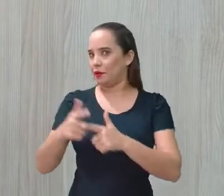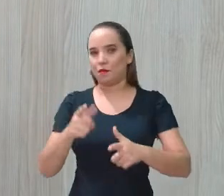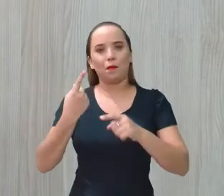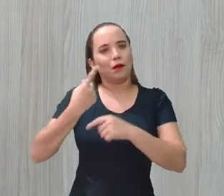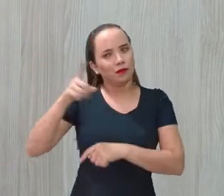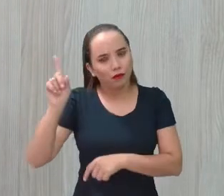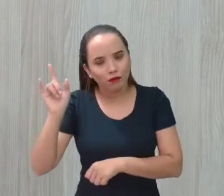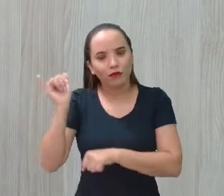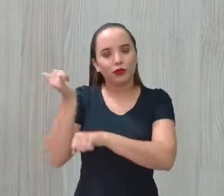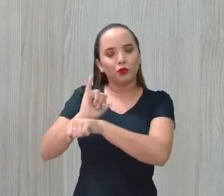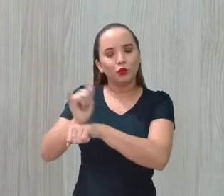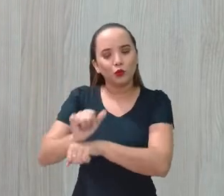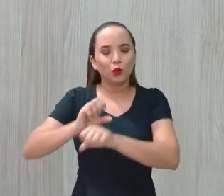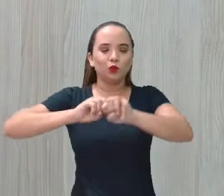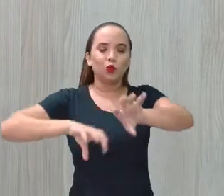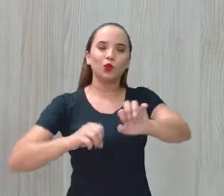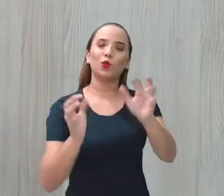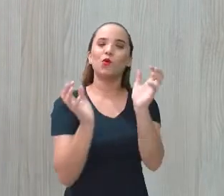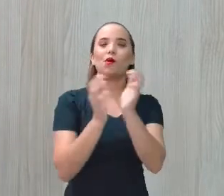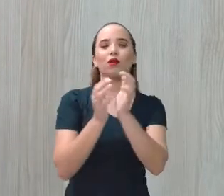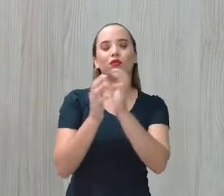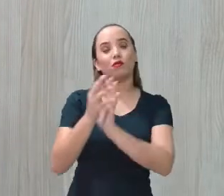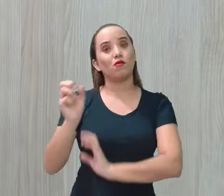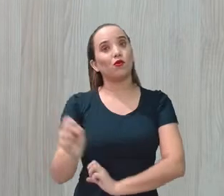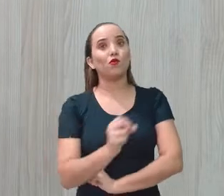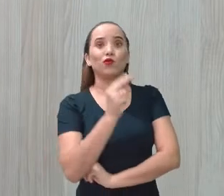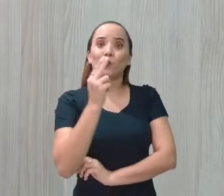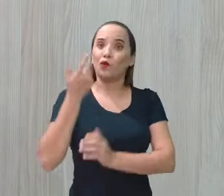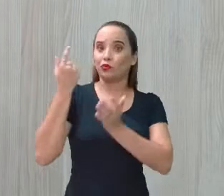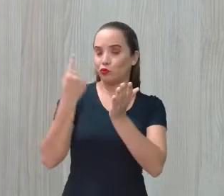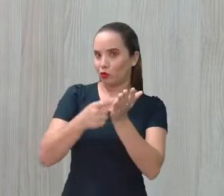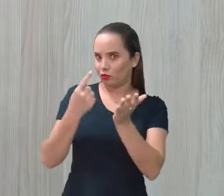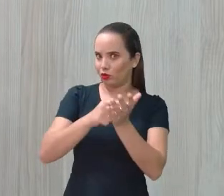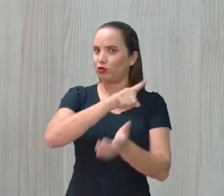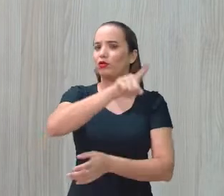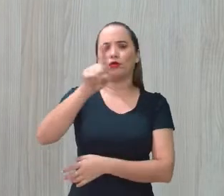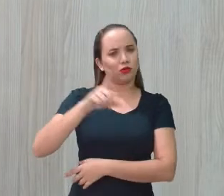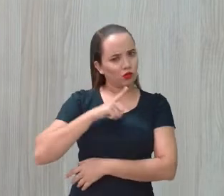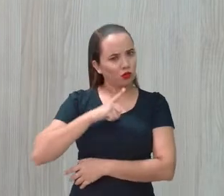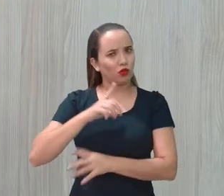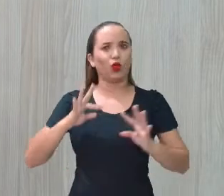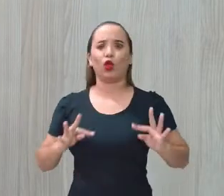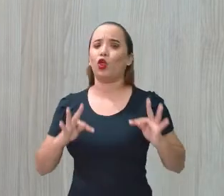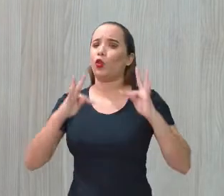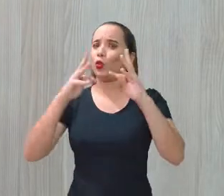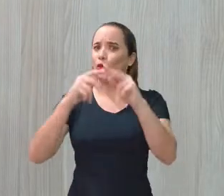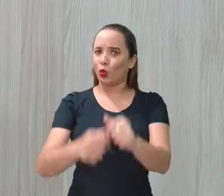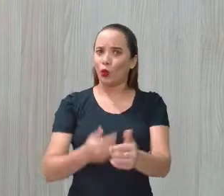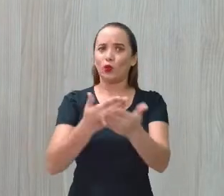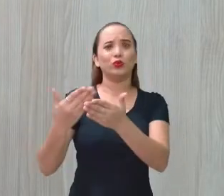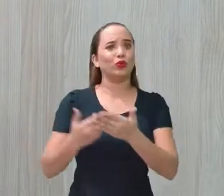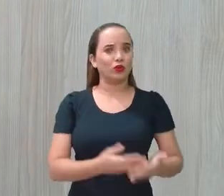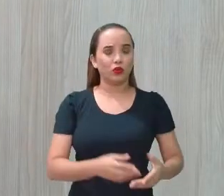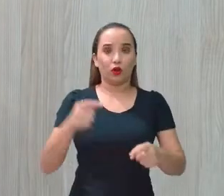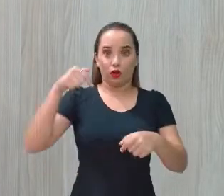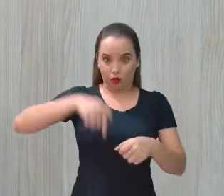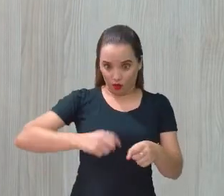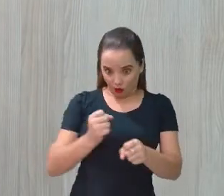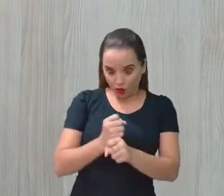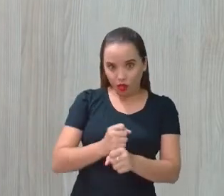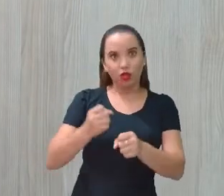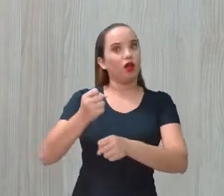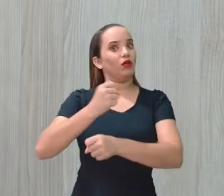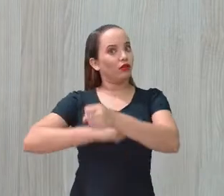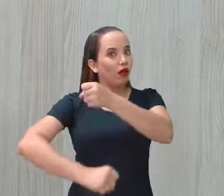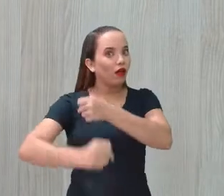canal Educa Recife ou no aplicativo vocês têm todo o arquivo das aulas desse ano e do ano passado, tá certo?